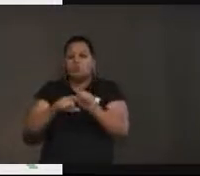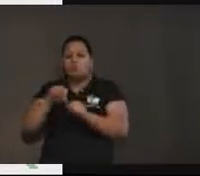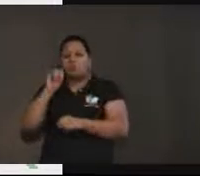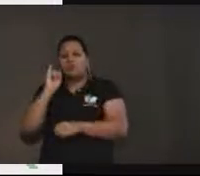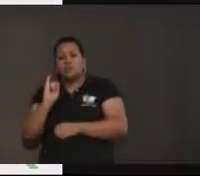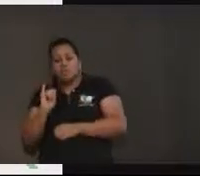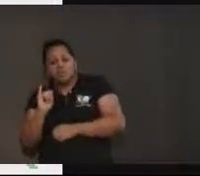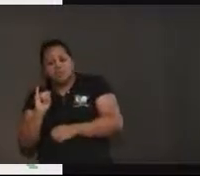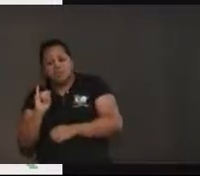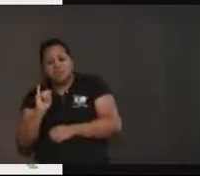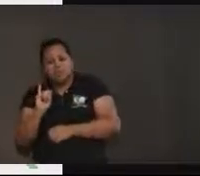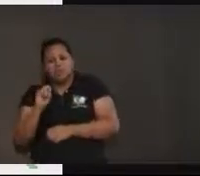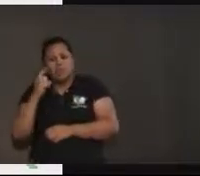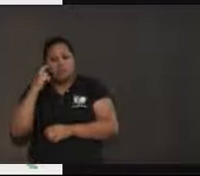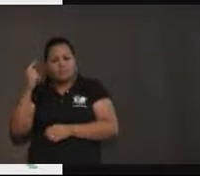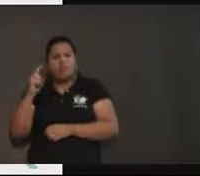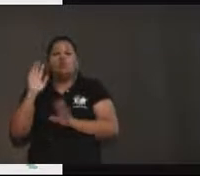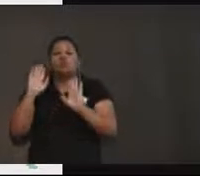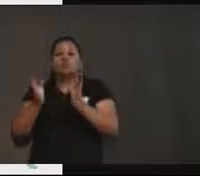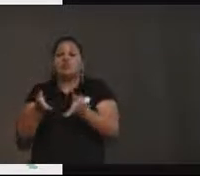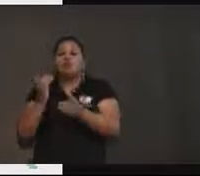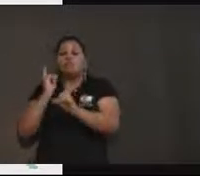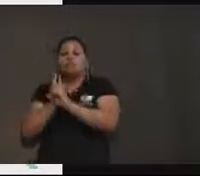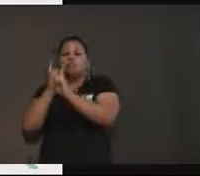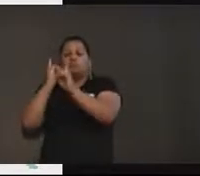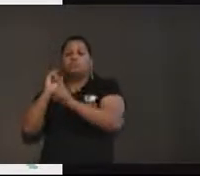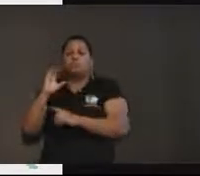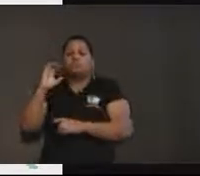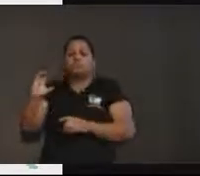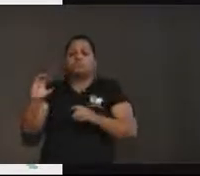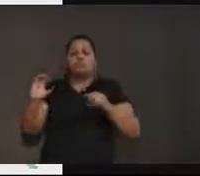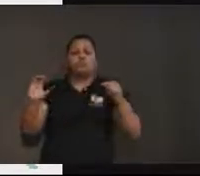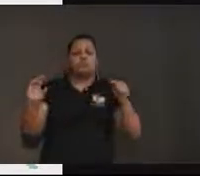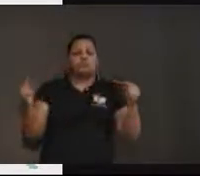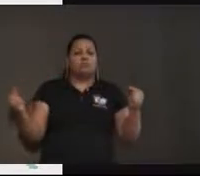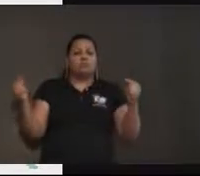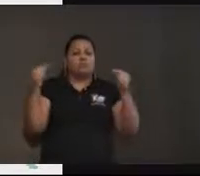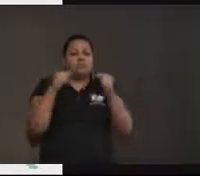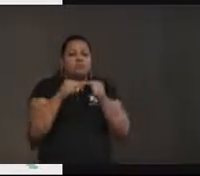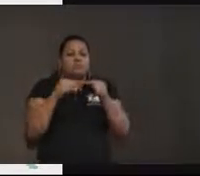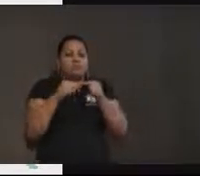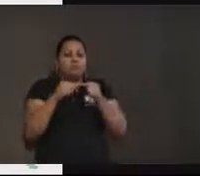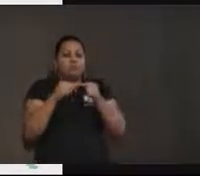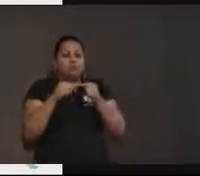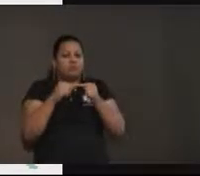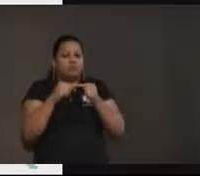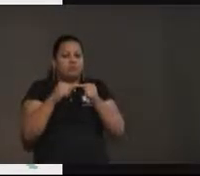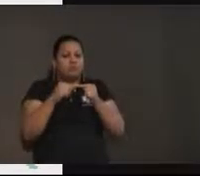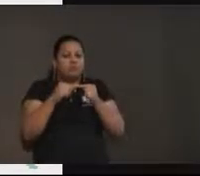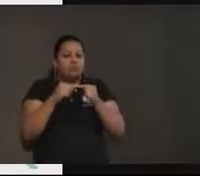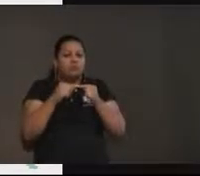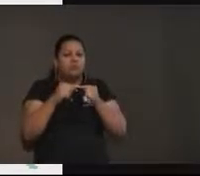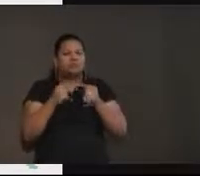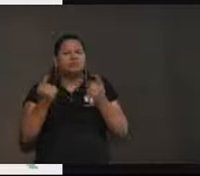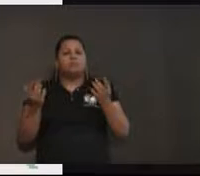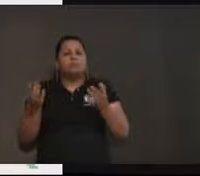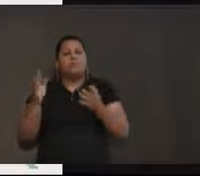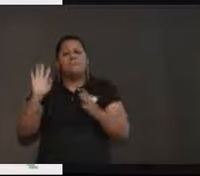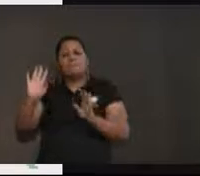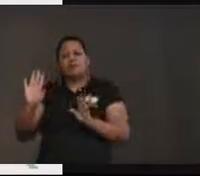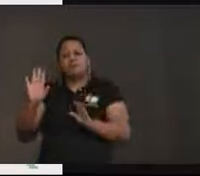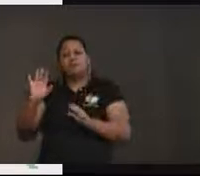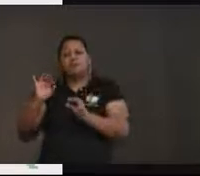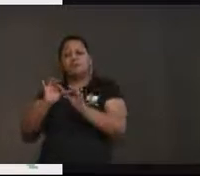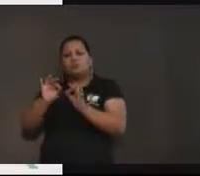Então você já achou uma candidata aqui tá no nível c e a derivada é continuar passa o limite e de e linha de 1 a